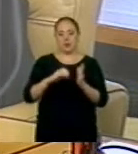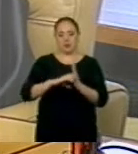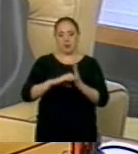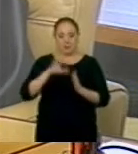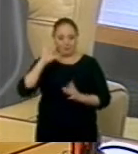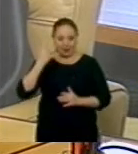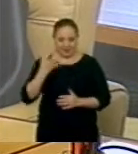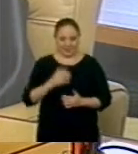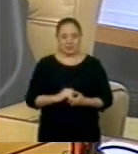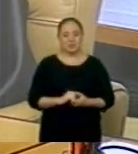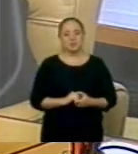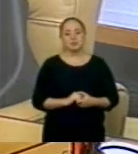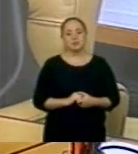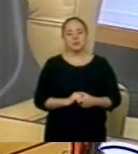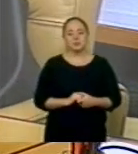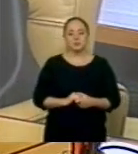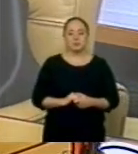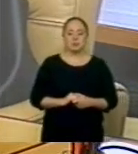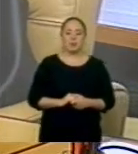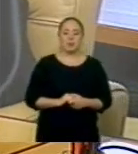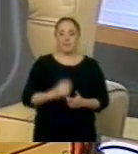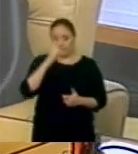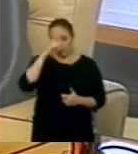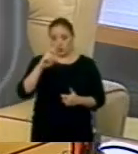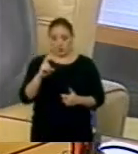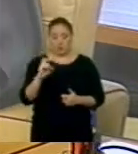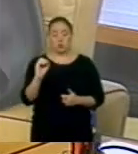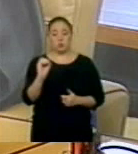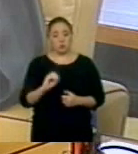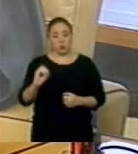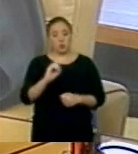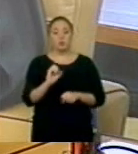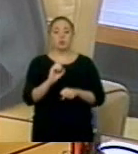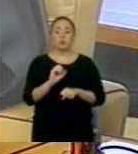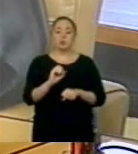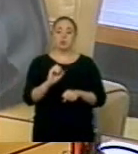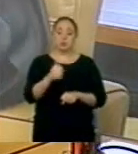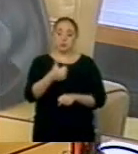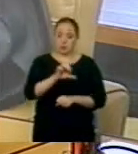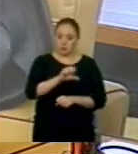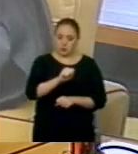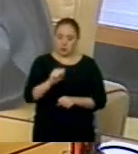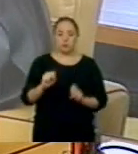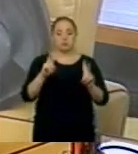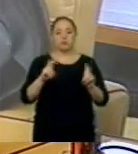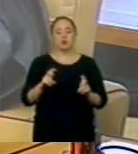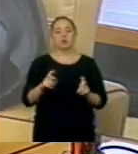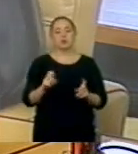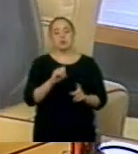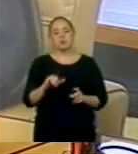respeito. Desde 5 de outubro de 1978, o âmbito de restrição da liberdade do